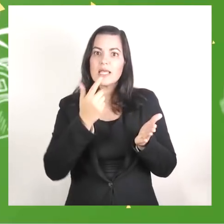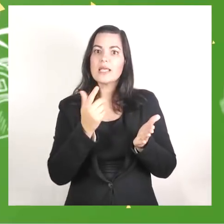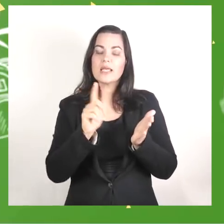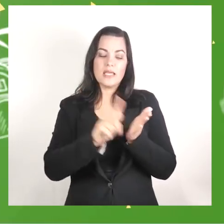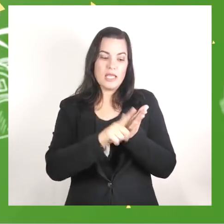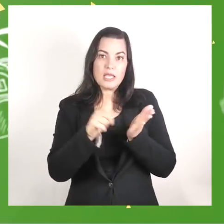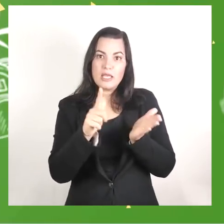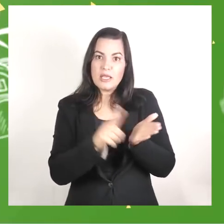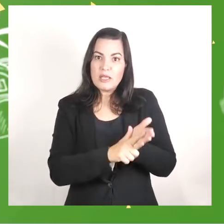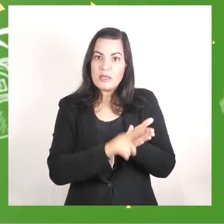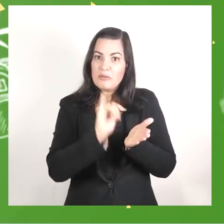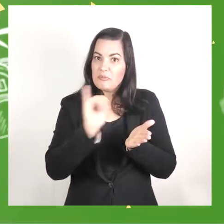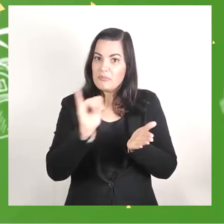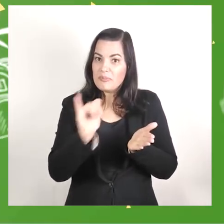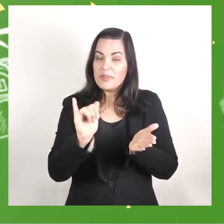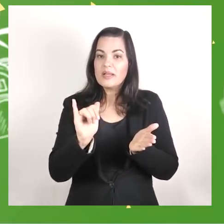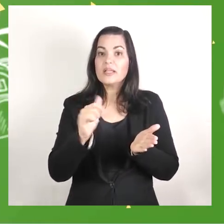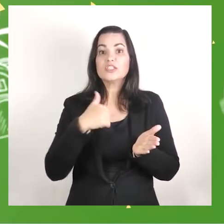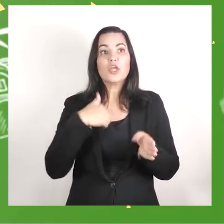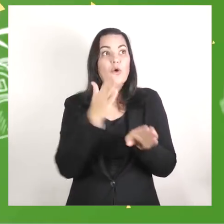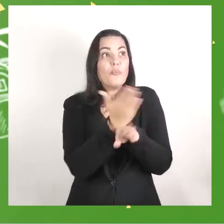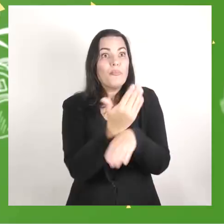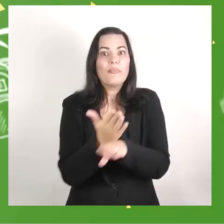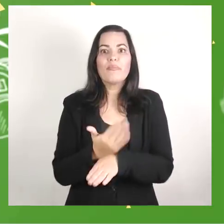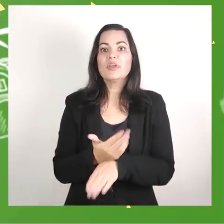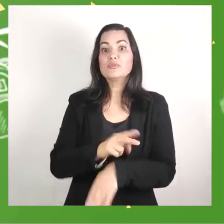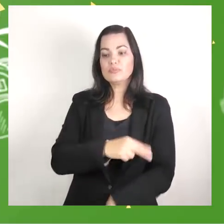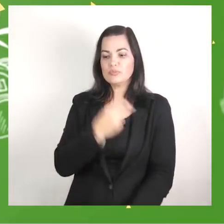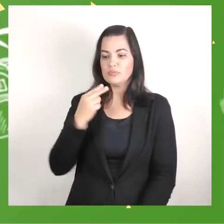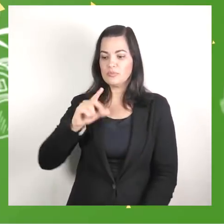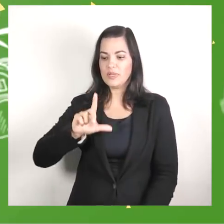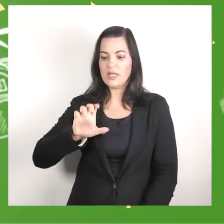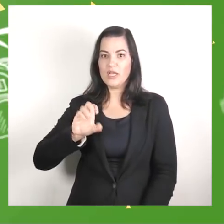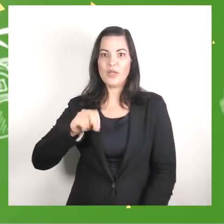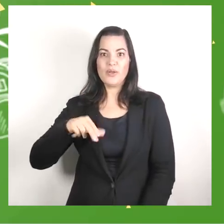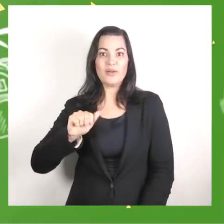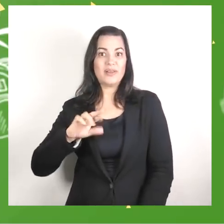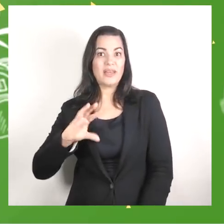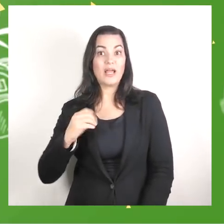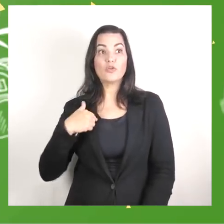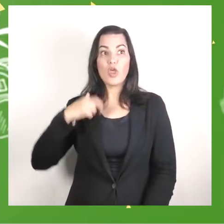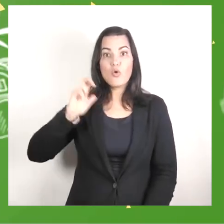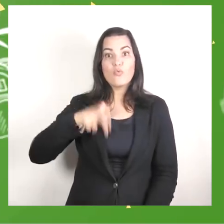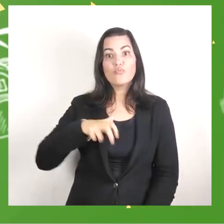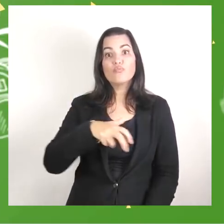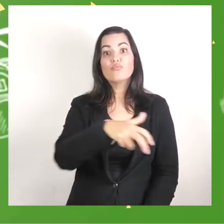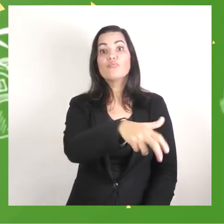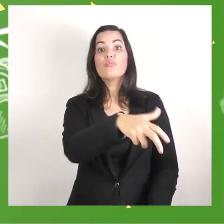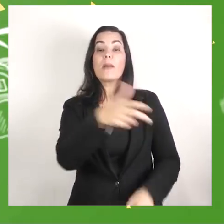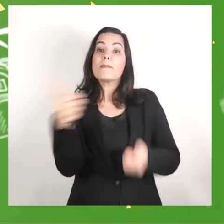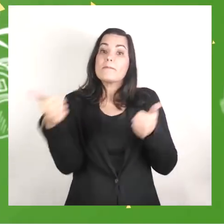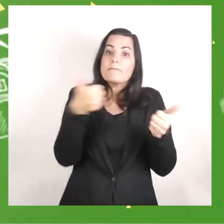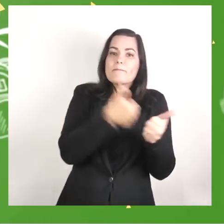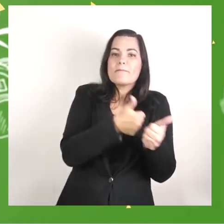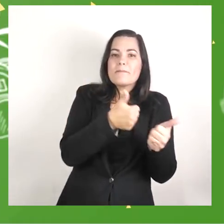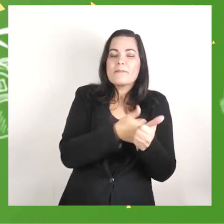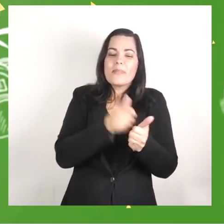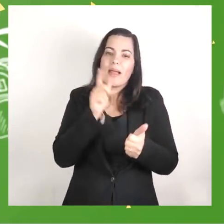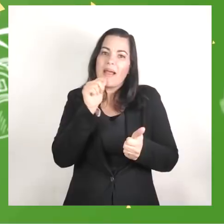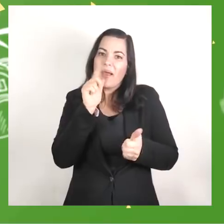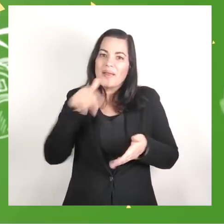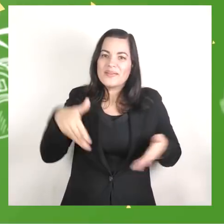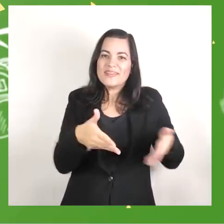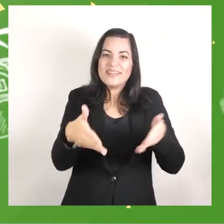eu me perdi do meu grupo, meu nome é Leonardo, segui beirando as margens do rio. Então essas